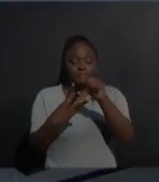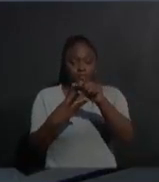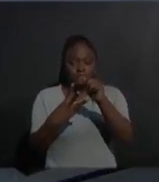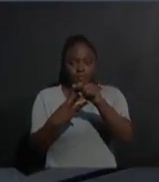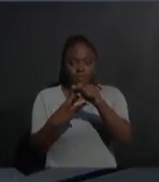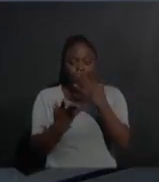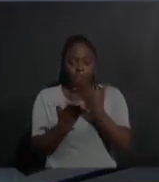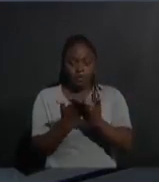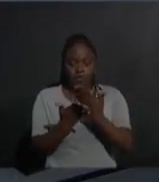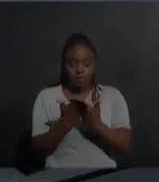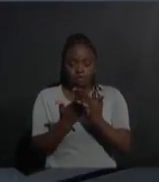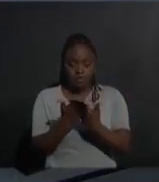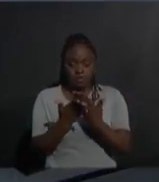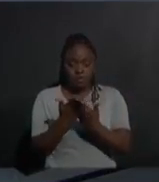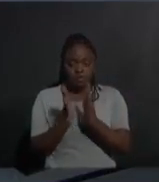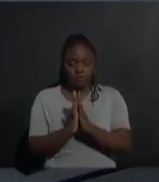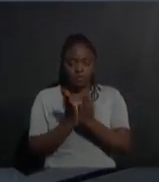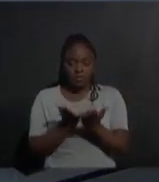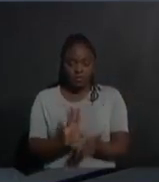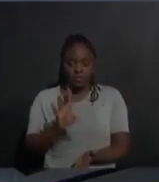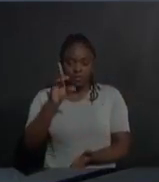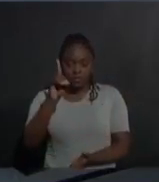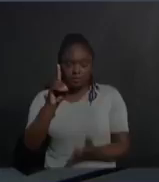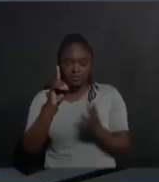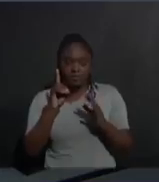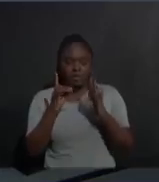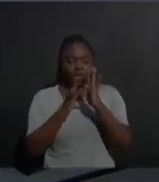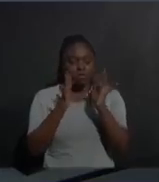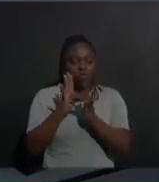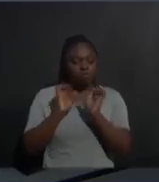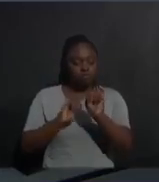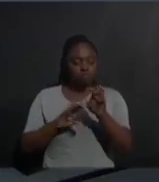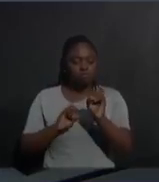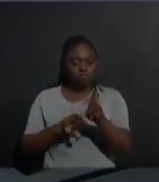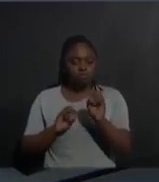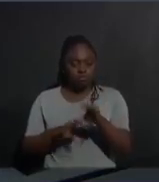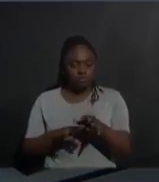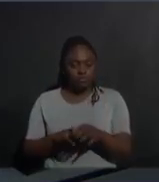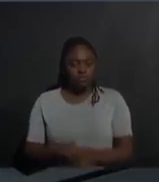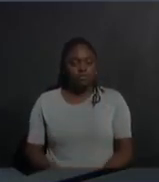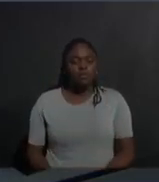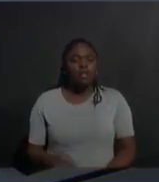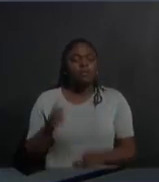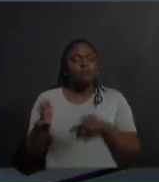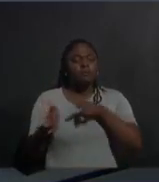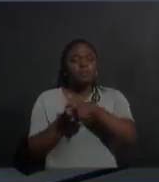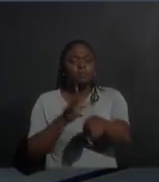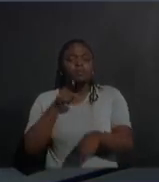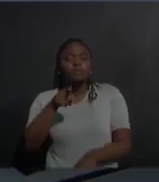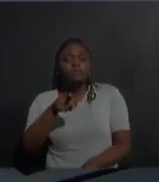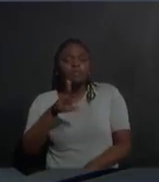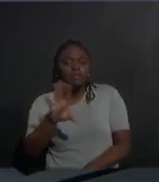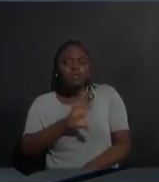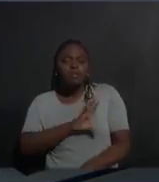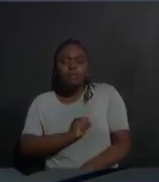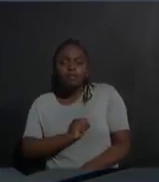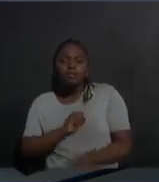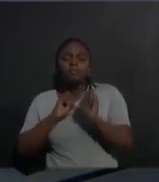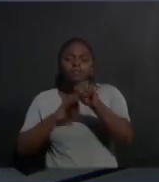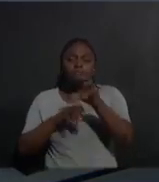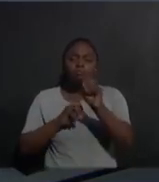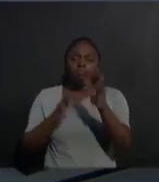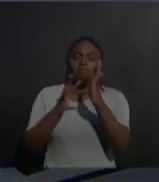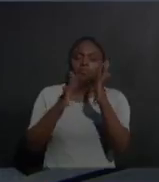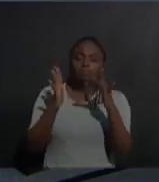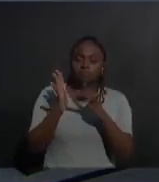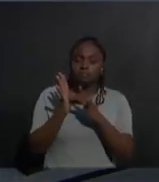estudo da Bíblia, os ensinos de Jesus. Você é uma pessoa que ama os ensinos de Jesus?